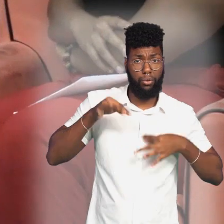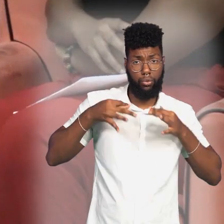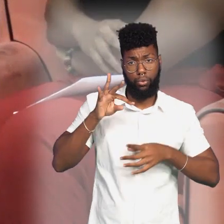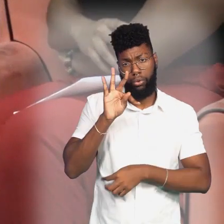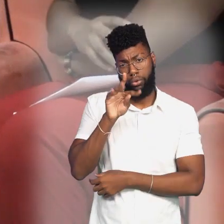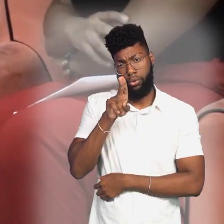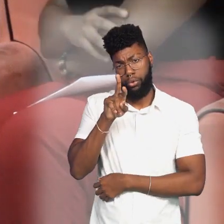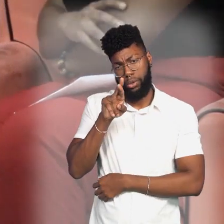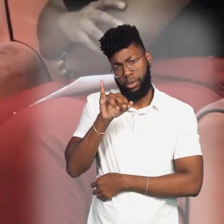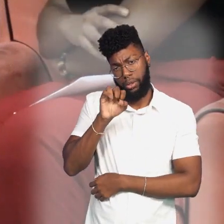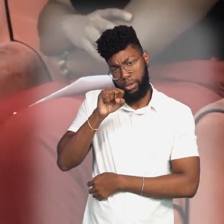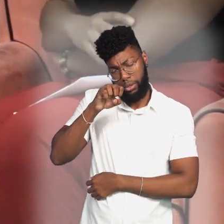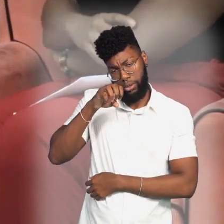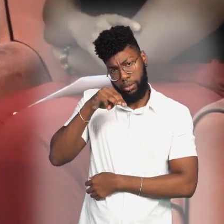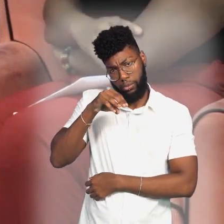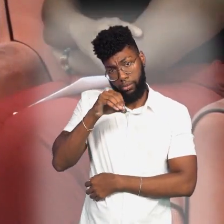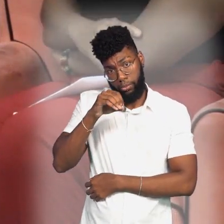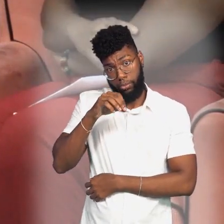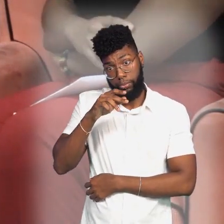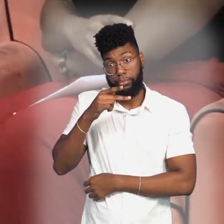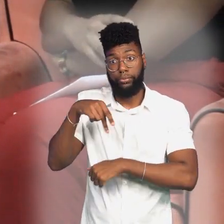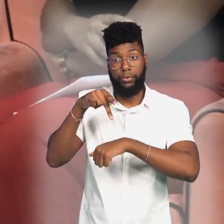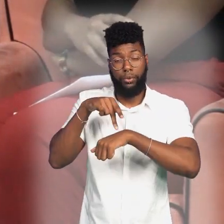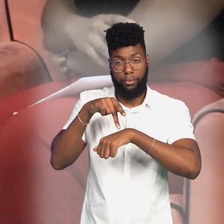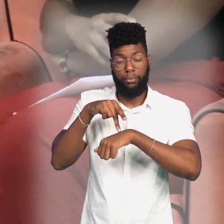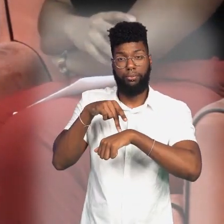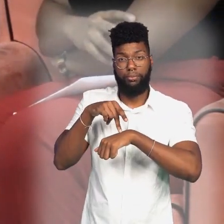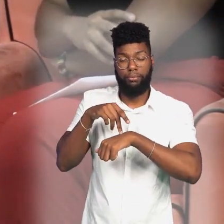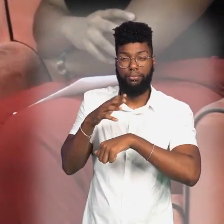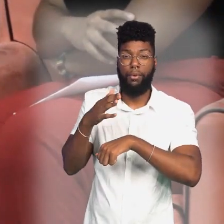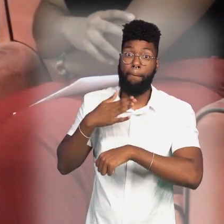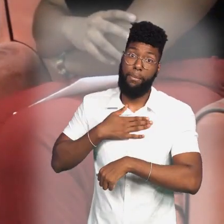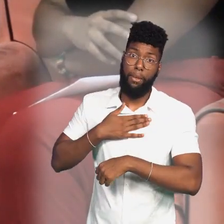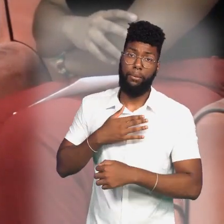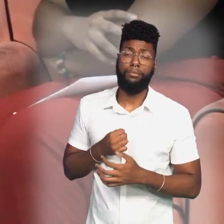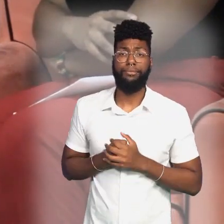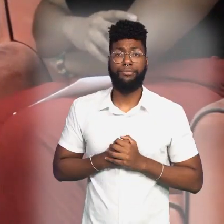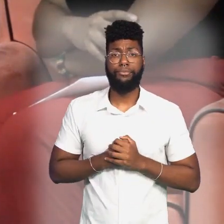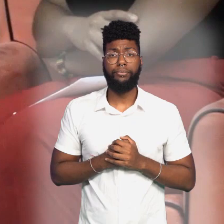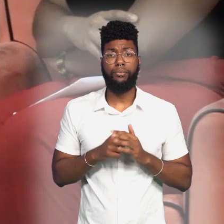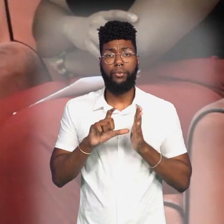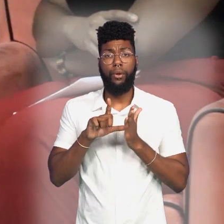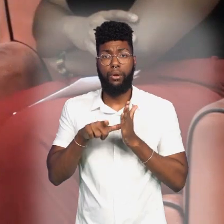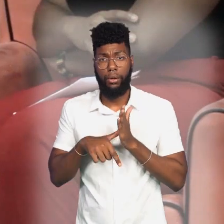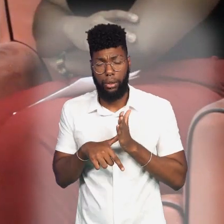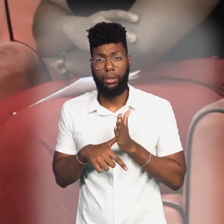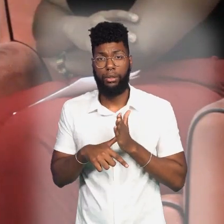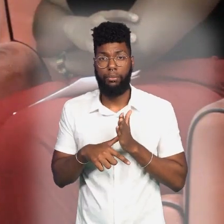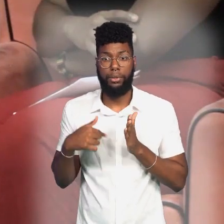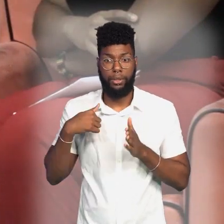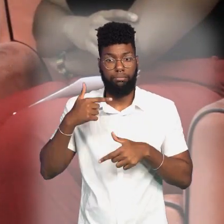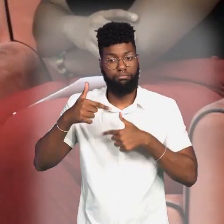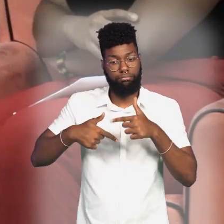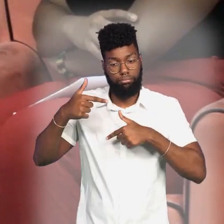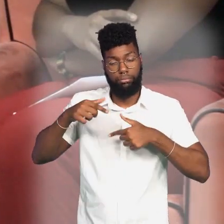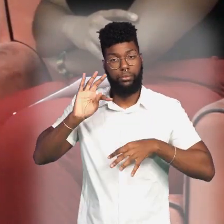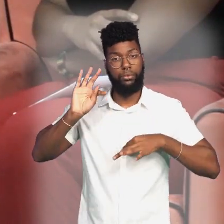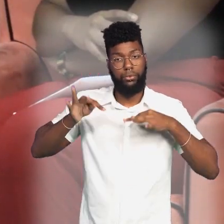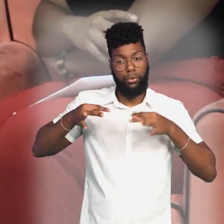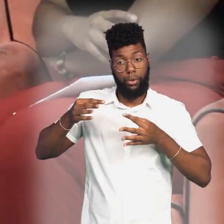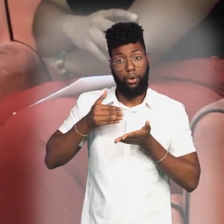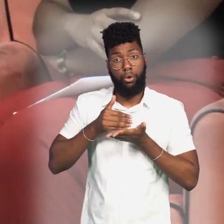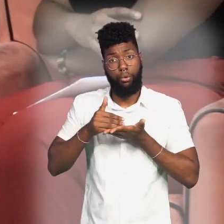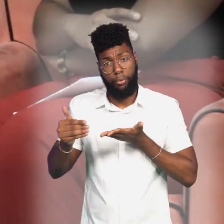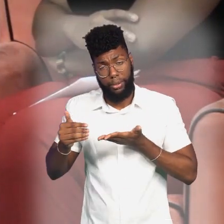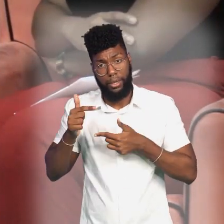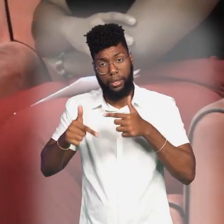No Brasil? Não, lá no meu país, no Dakar. E depois de algum tempo como guia, aí passei a trabalhar como